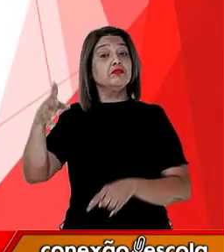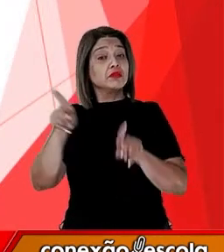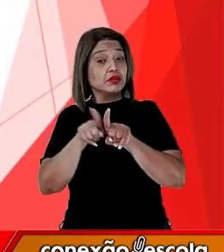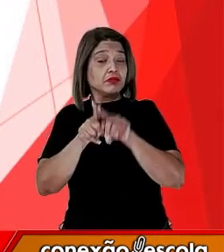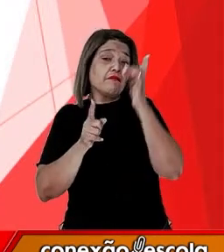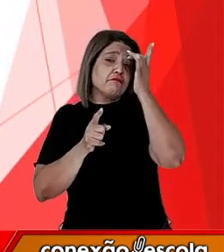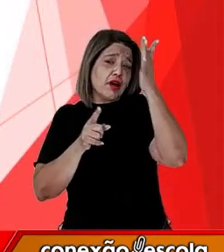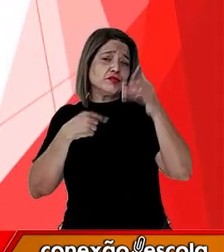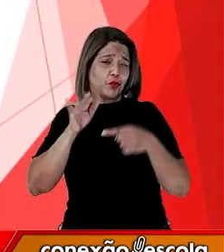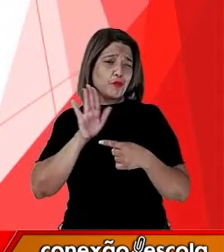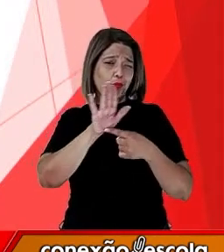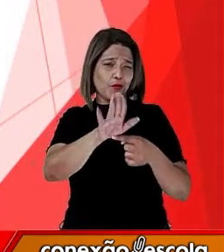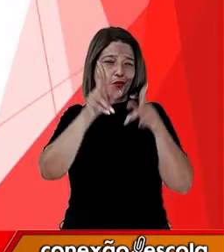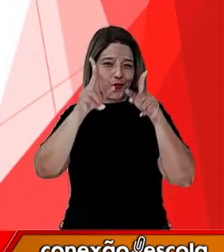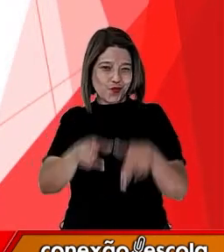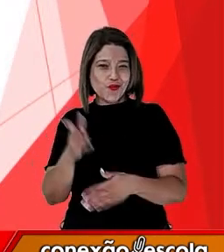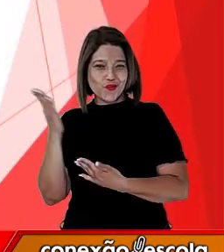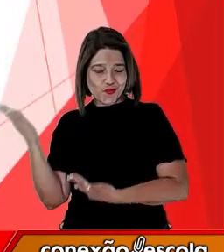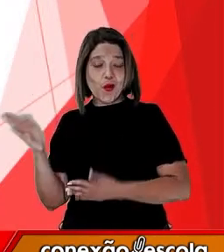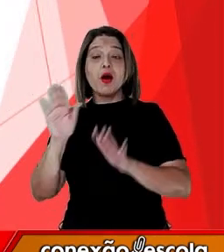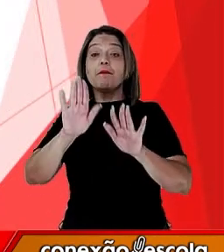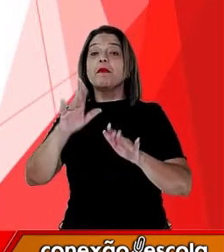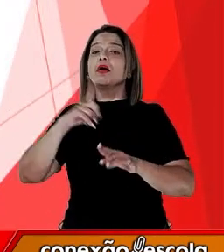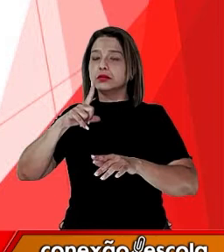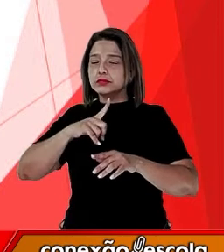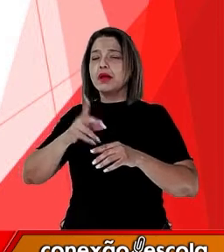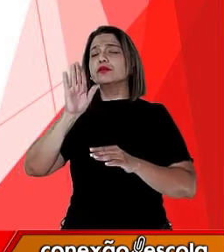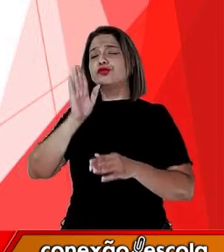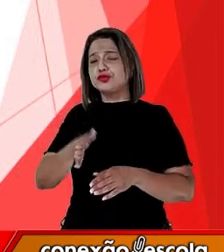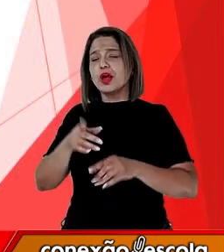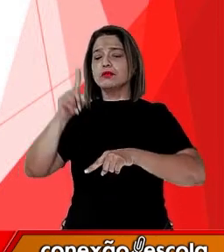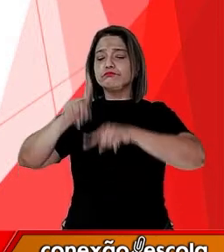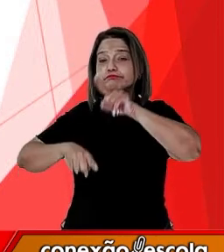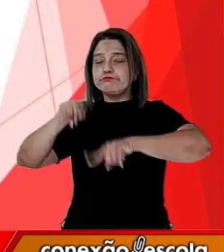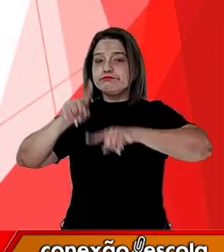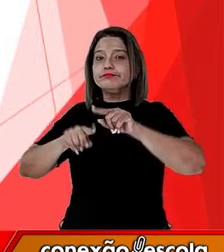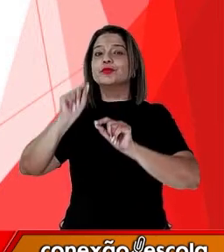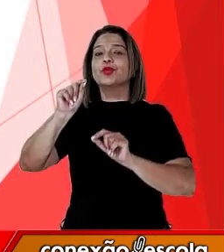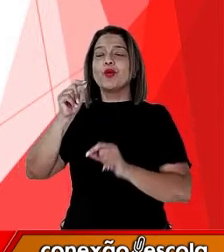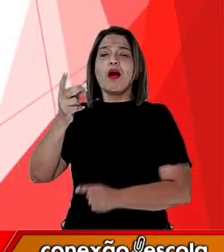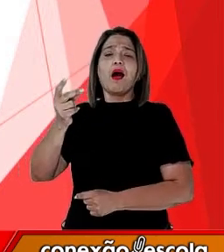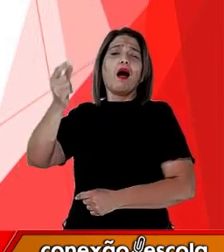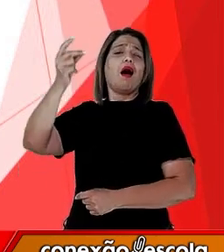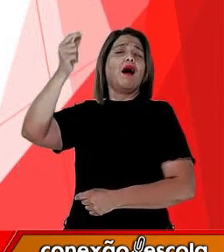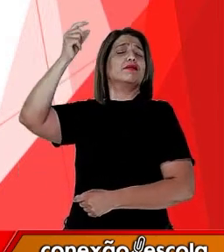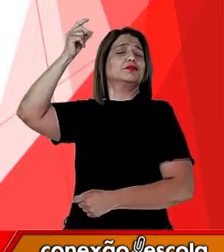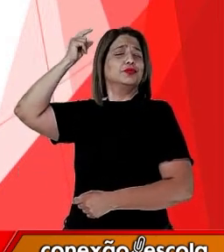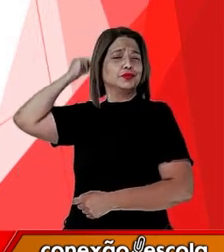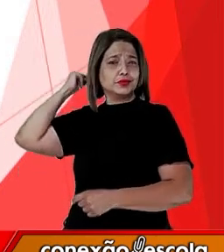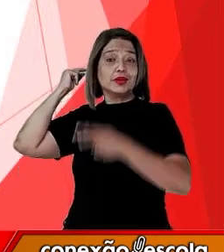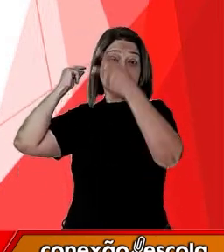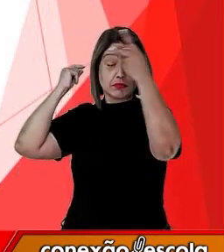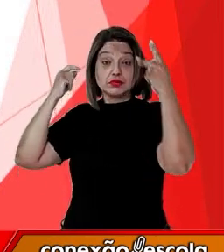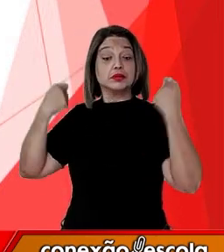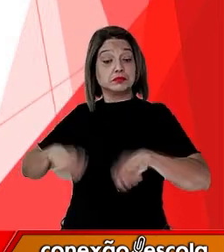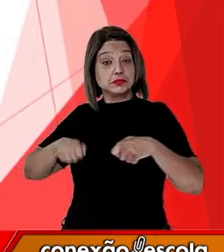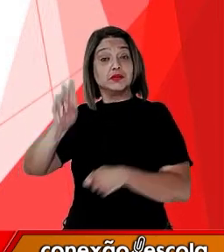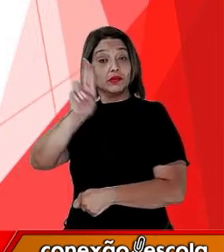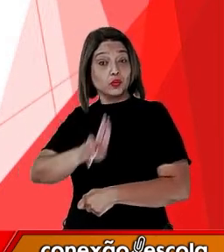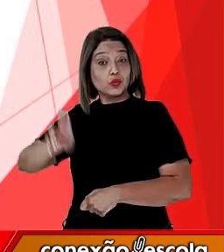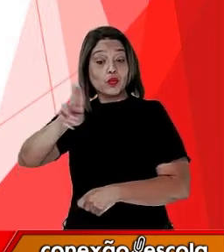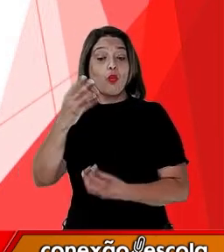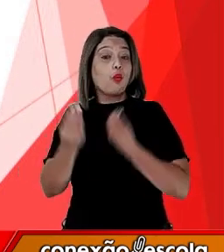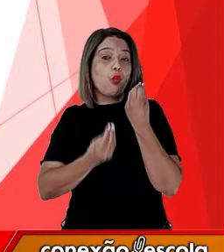viram anteriormente. Mas há um instrumento que fez parte da vida de muita gente no passado.